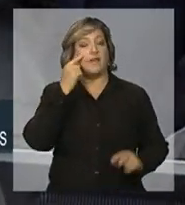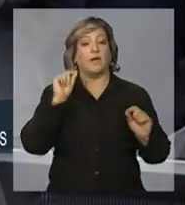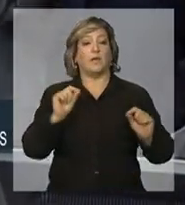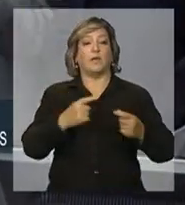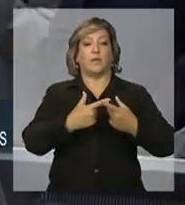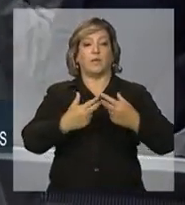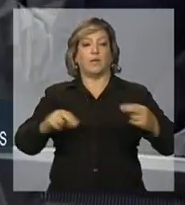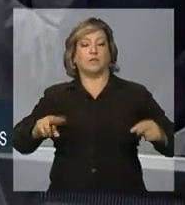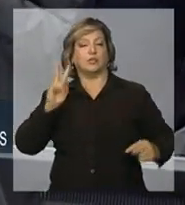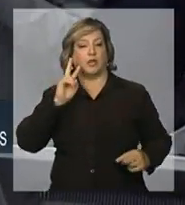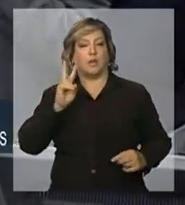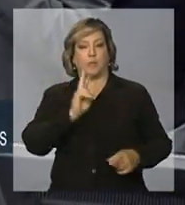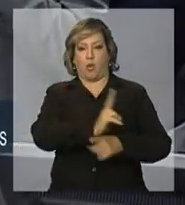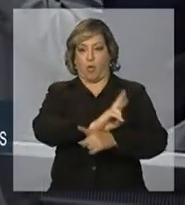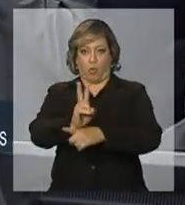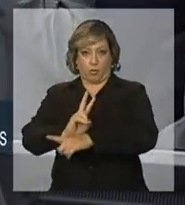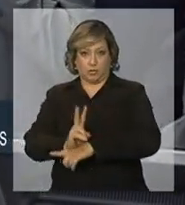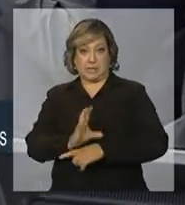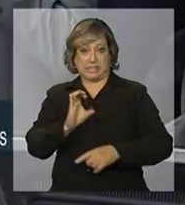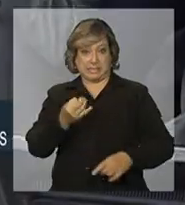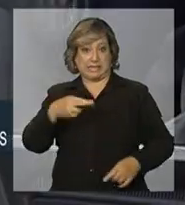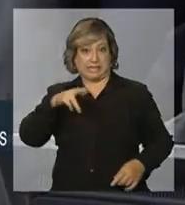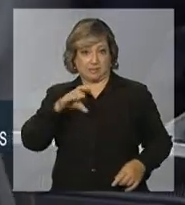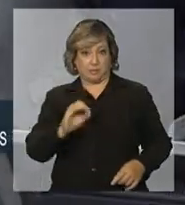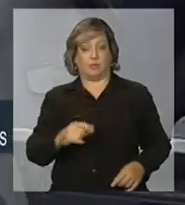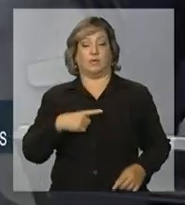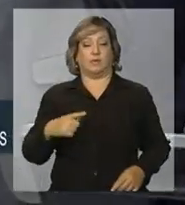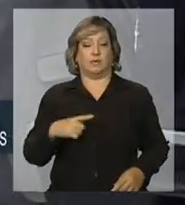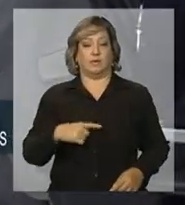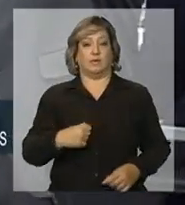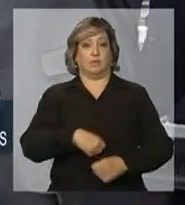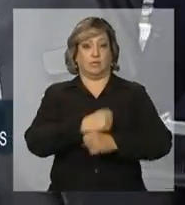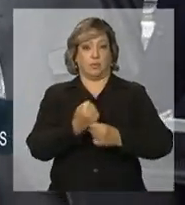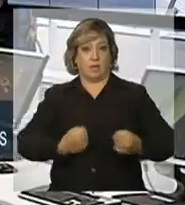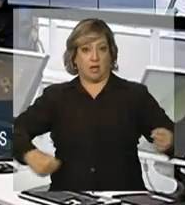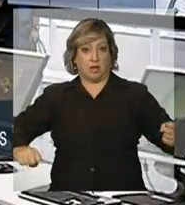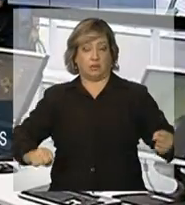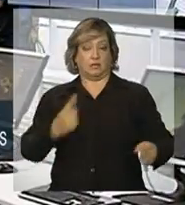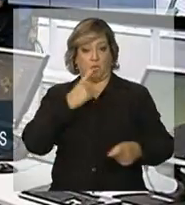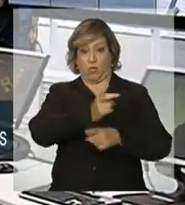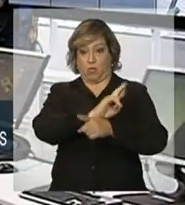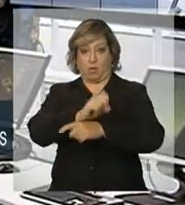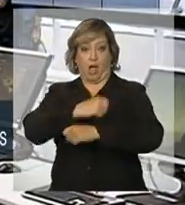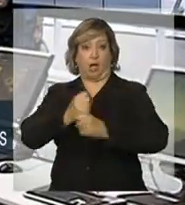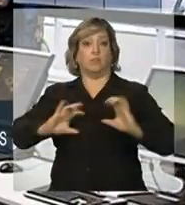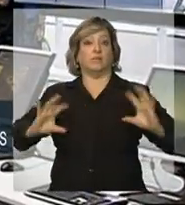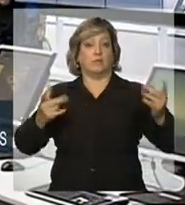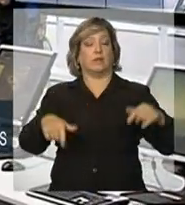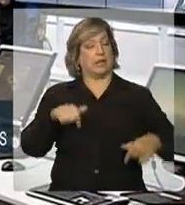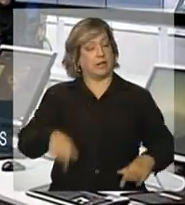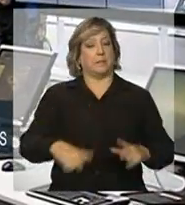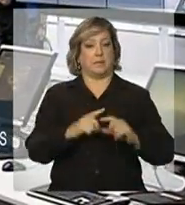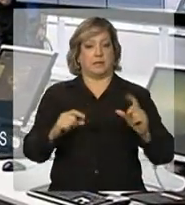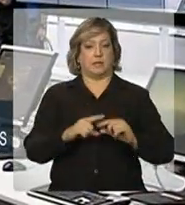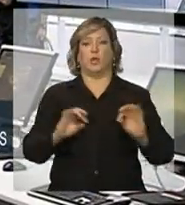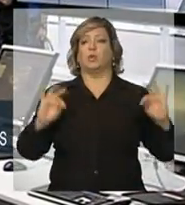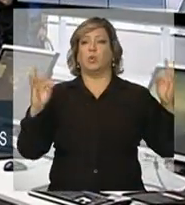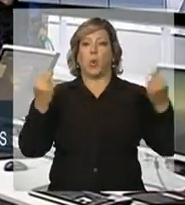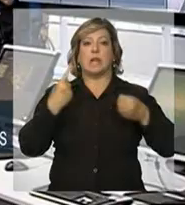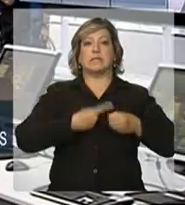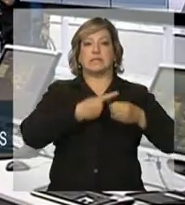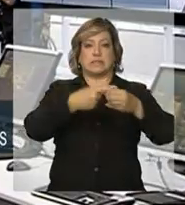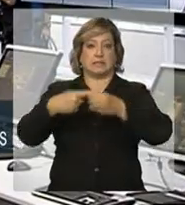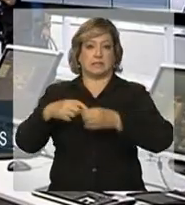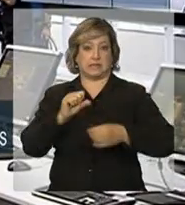de Grandes Eventos inaugurado aqui em Brasília. Todas as cidades sede